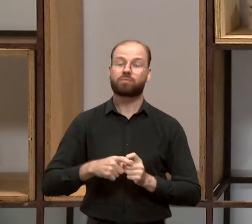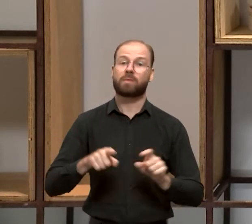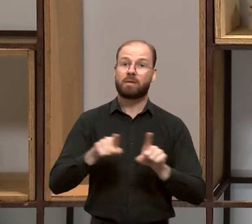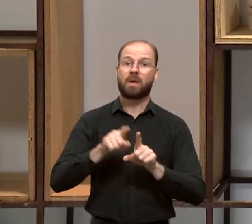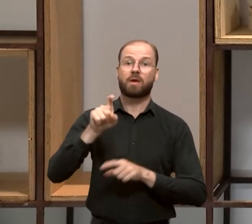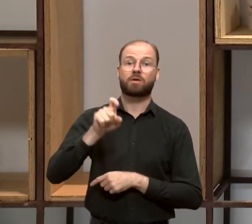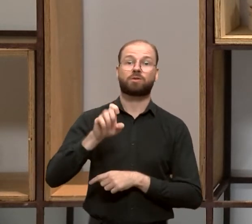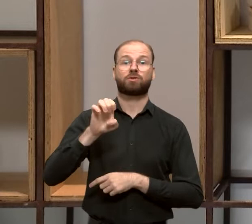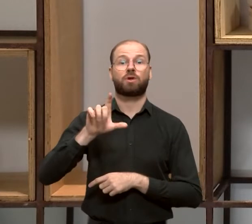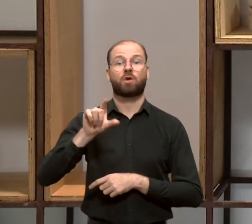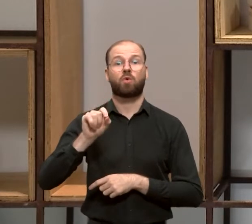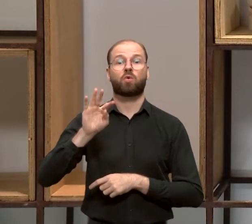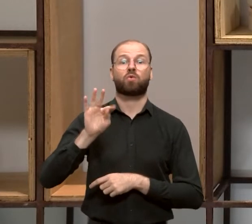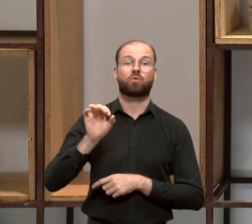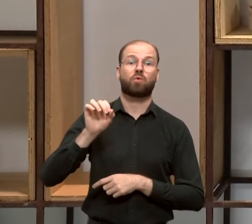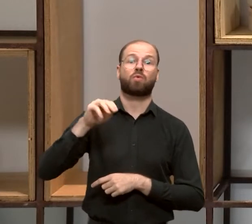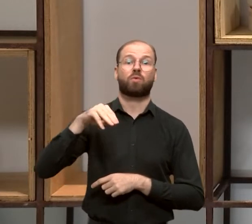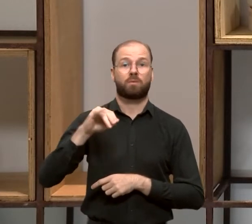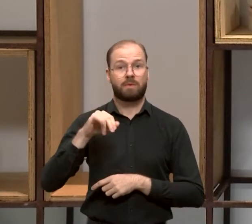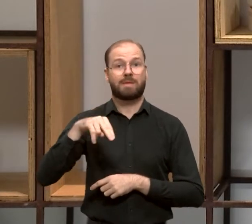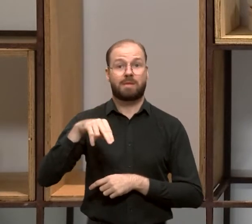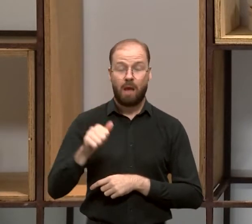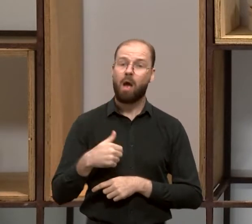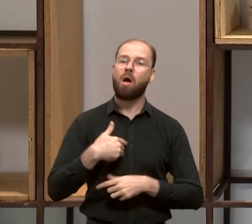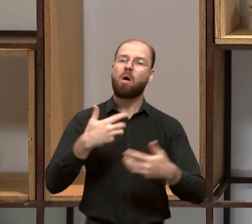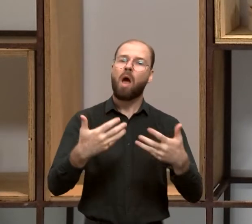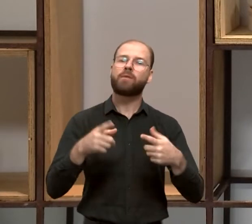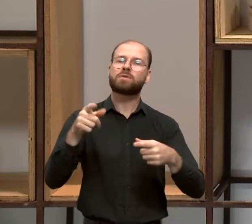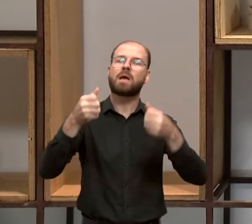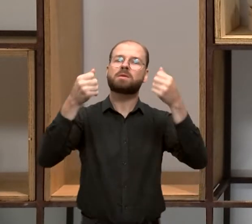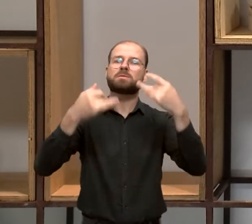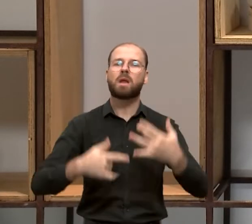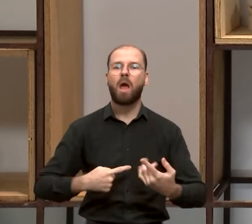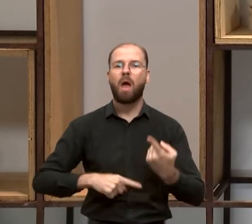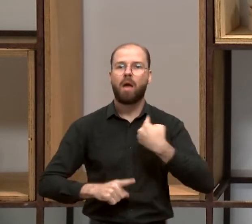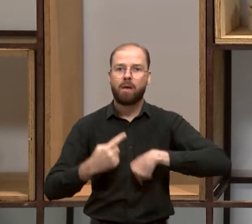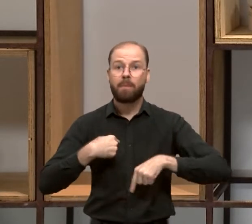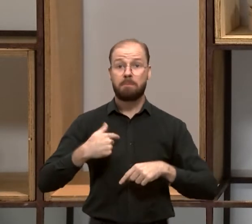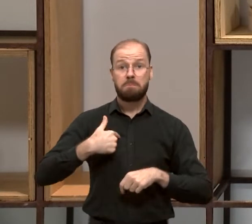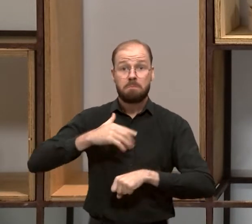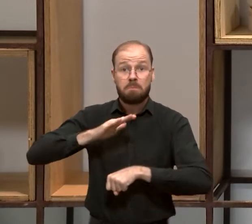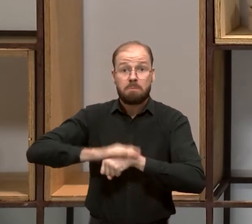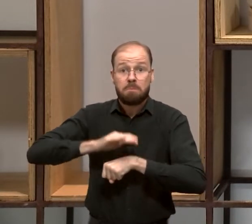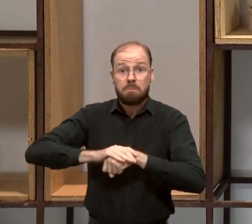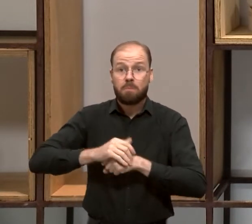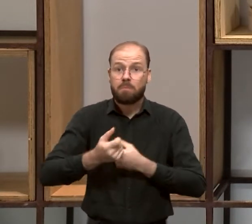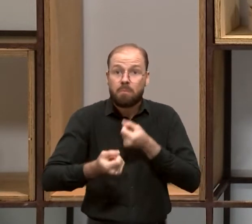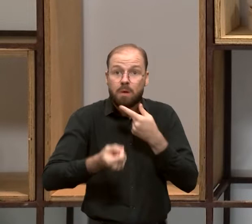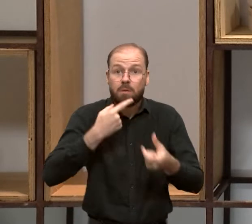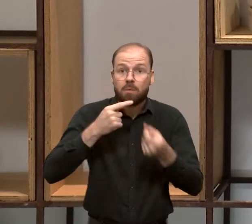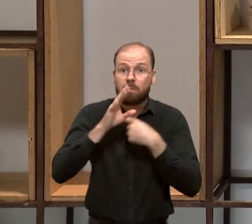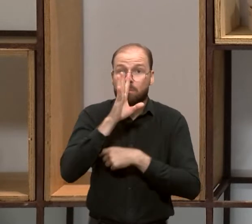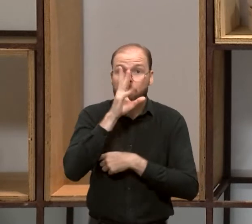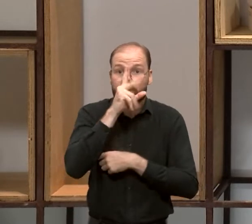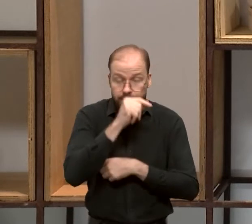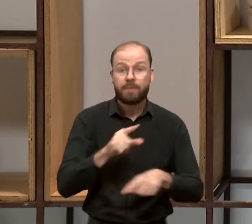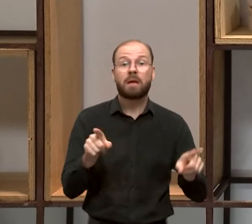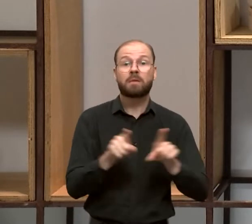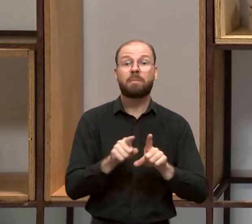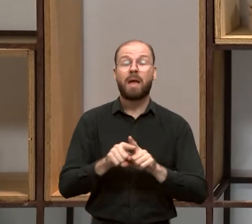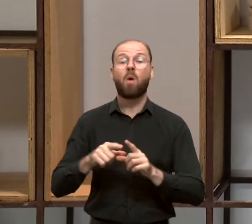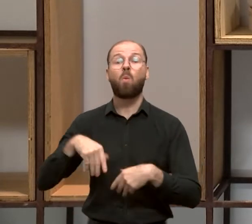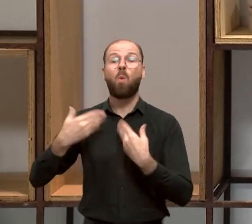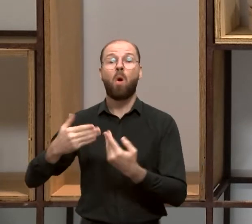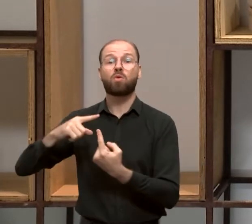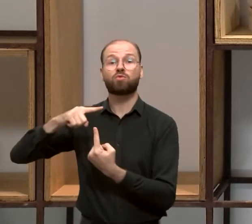também citou a respeito desse hormônio. Queria que a senhora falasse primeiro sobre a automedicação, né, os perigos e o tipo de tratamento